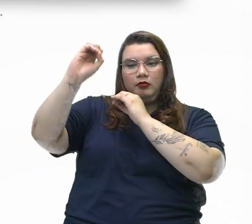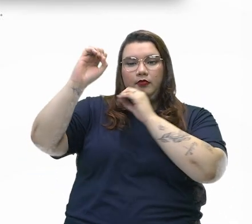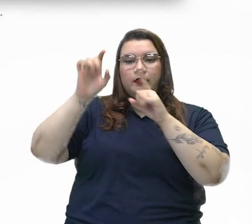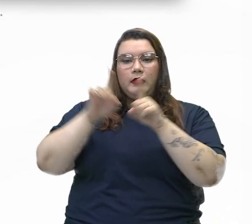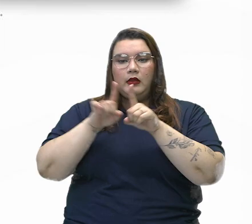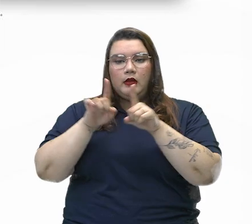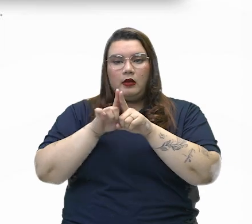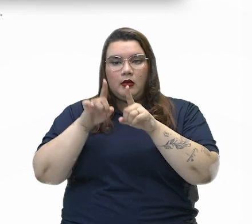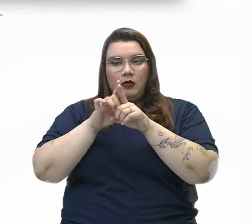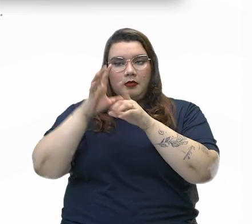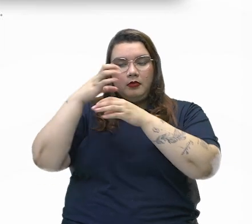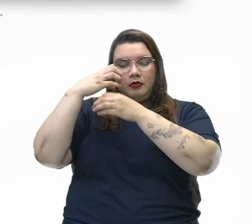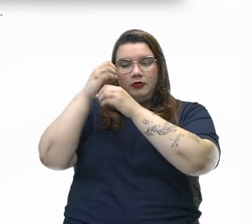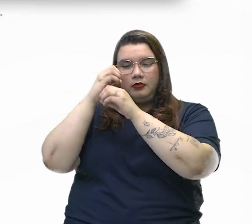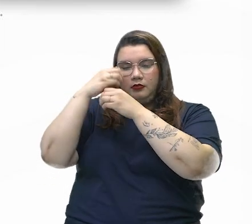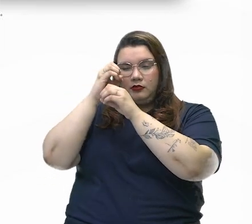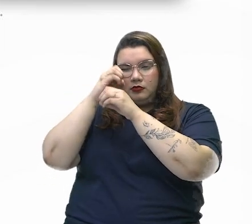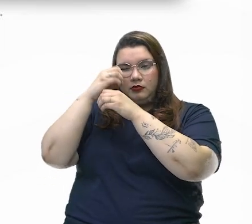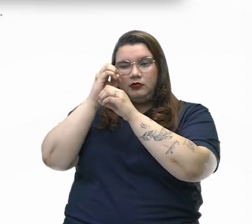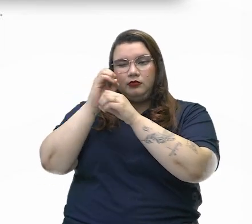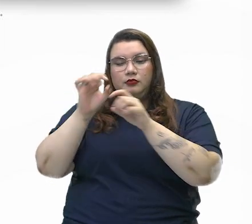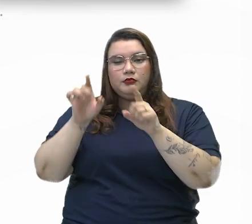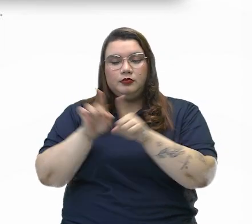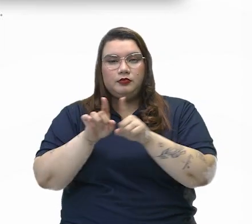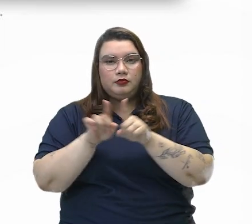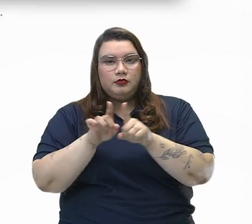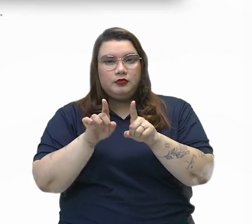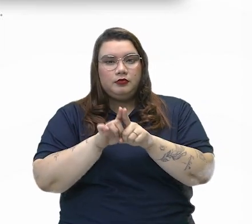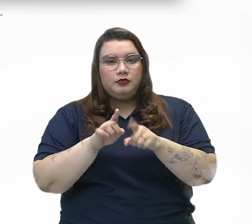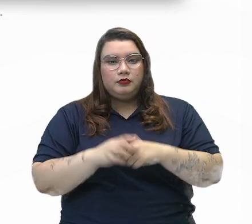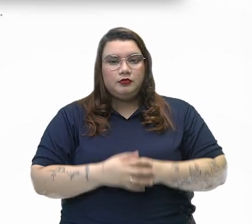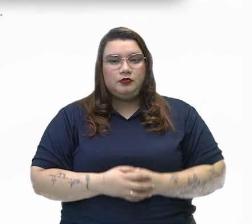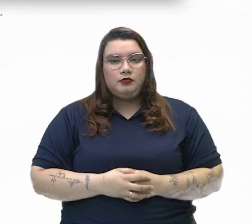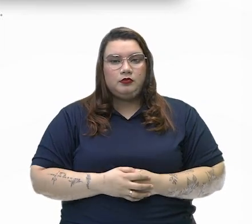fotográficas, microscópios e